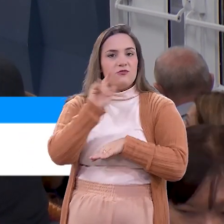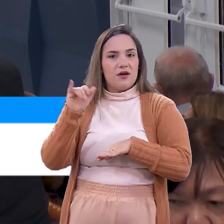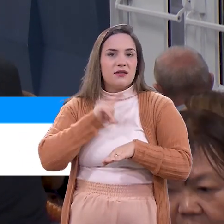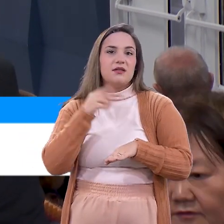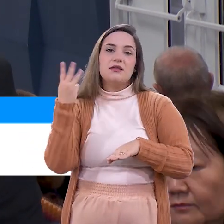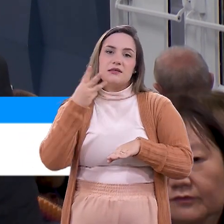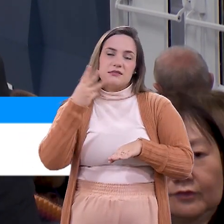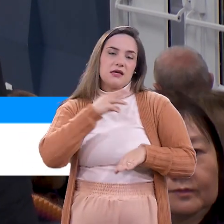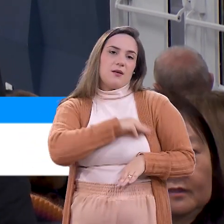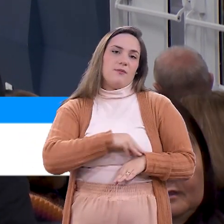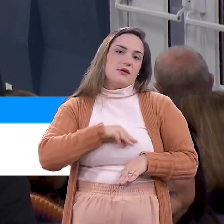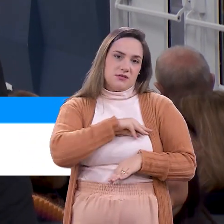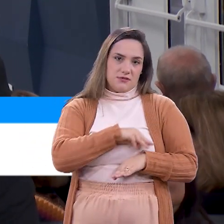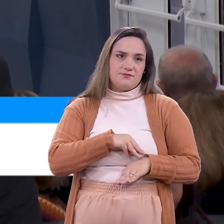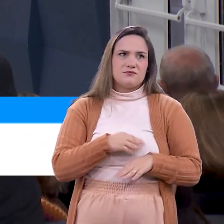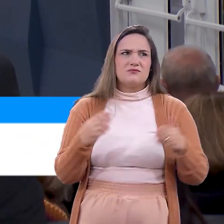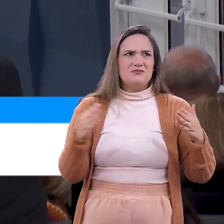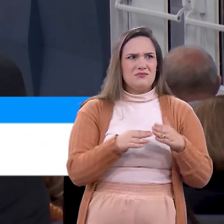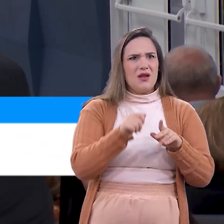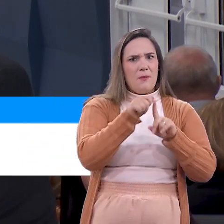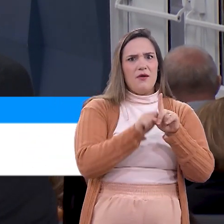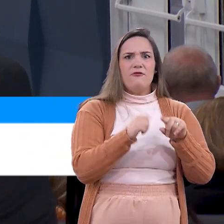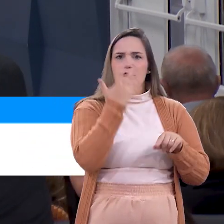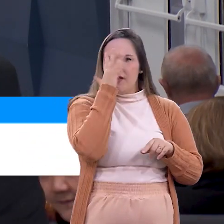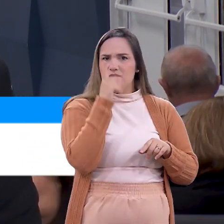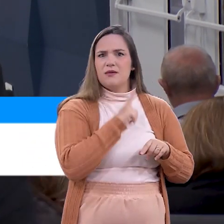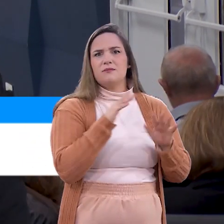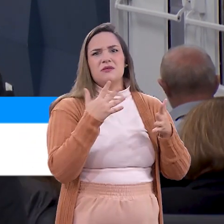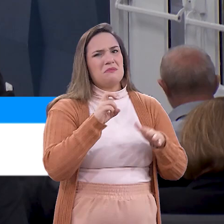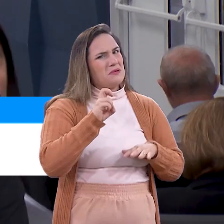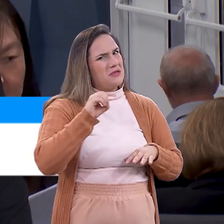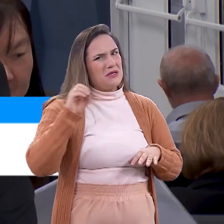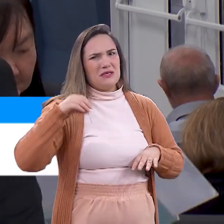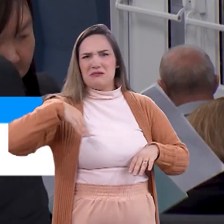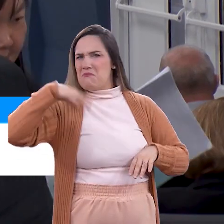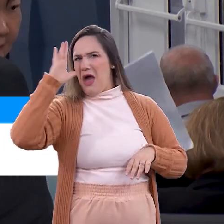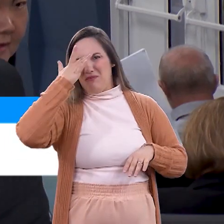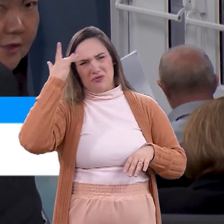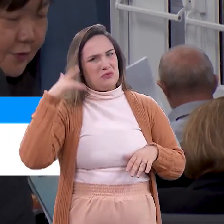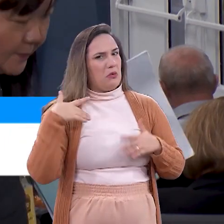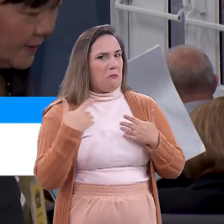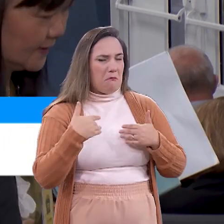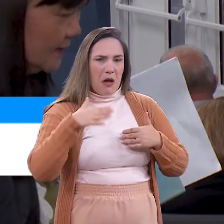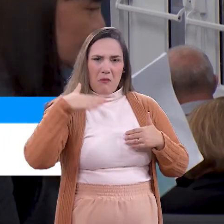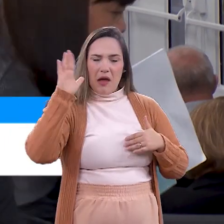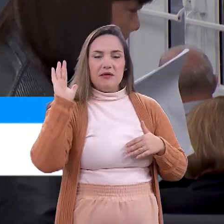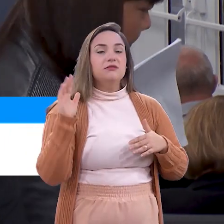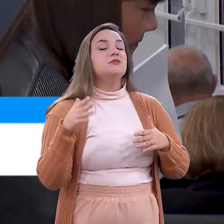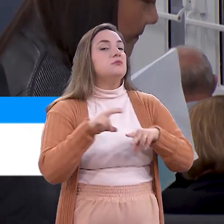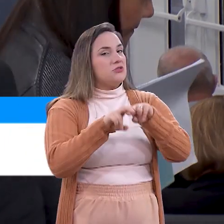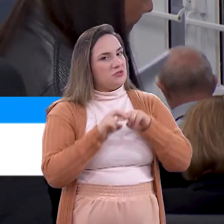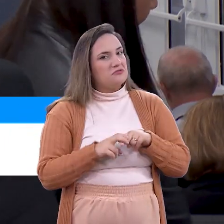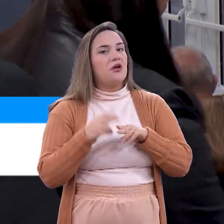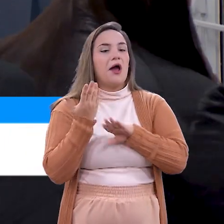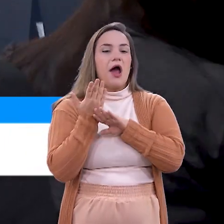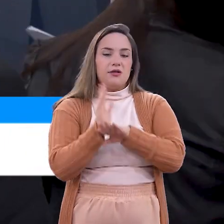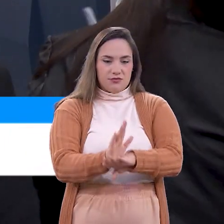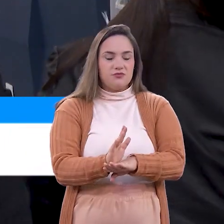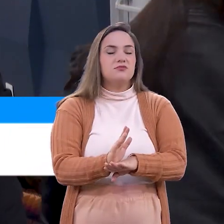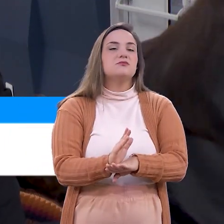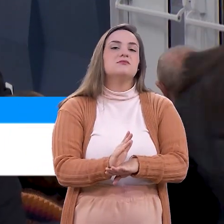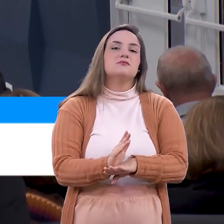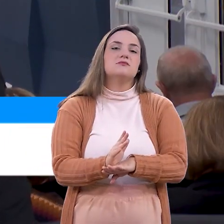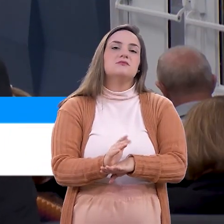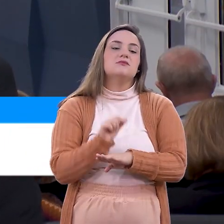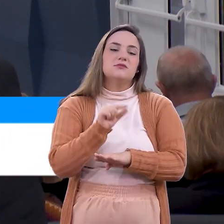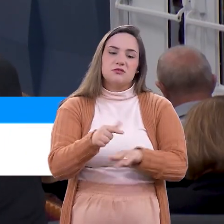Setembro desse ano né só nessa de Fevereiro foram atendidas mais de 500 pessoas então ajuda aí a